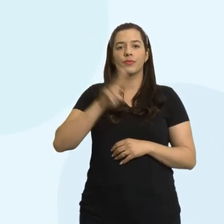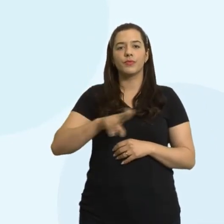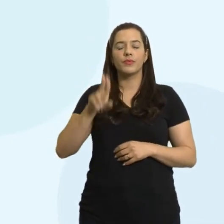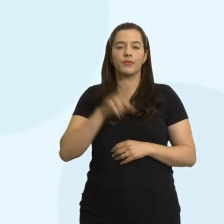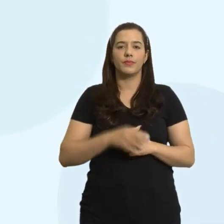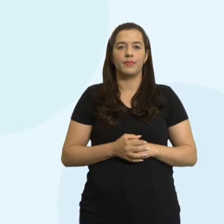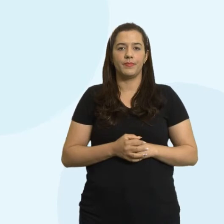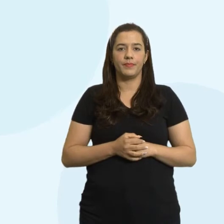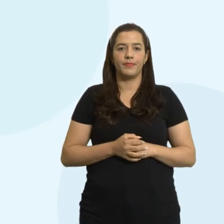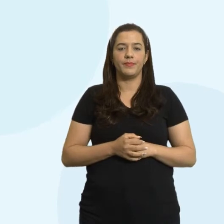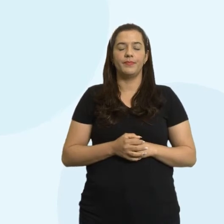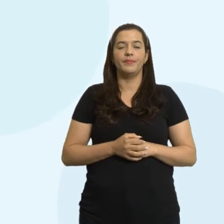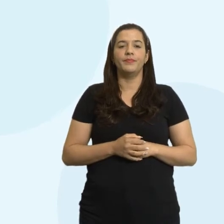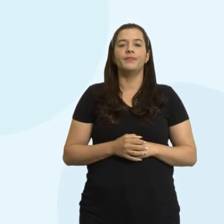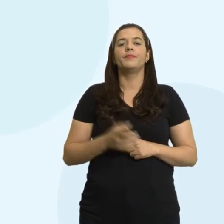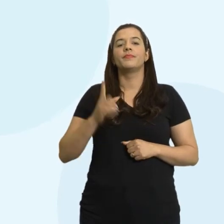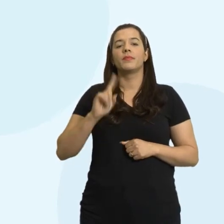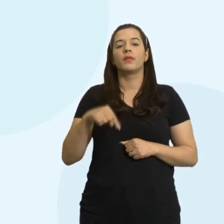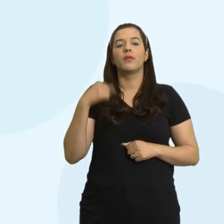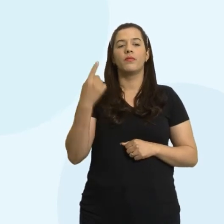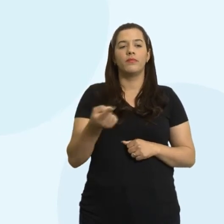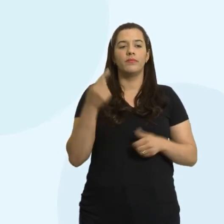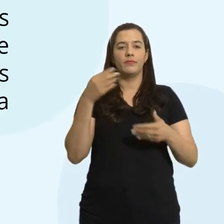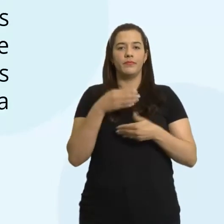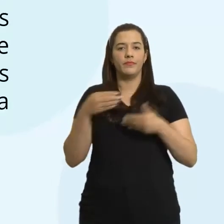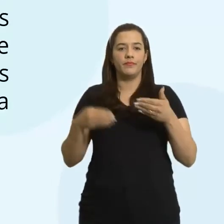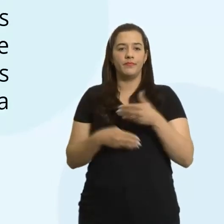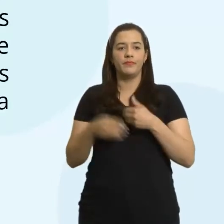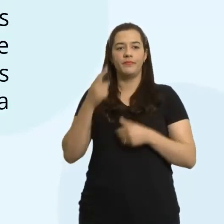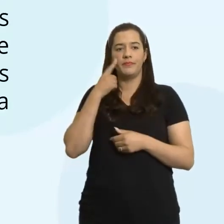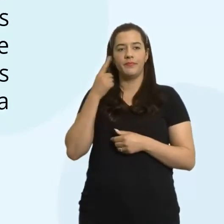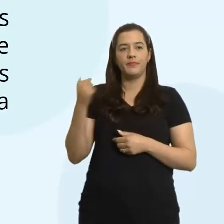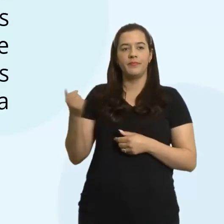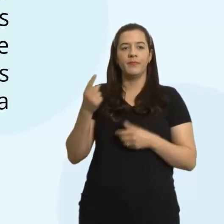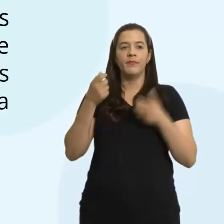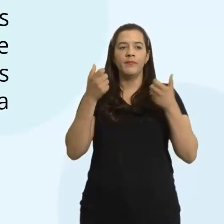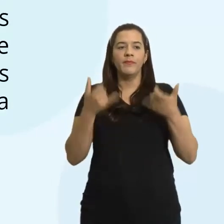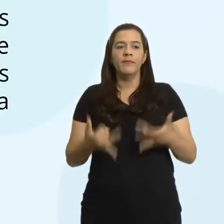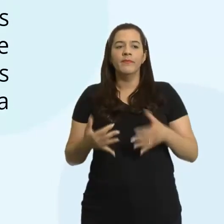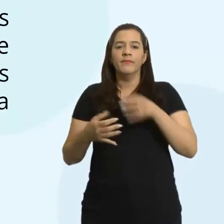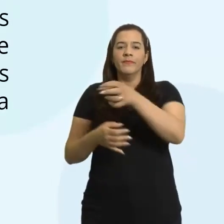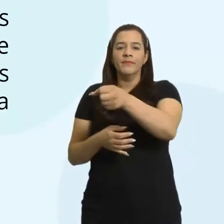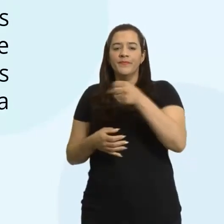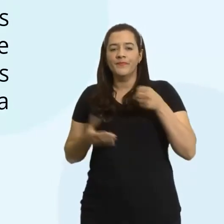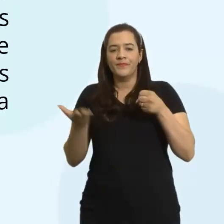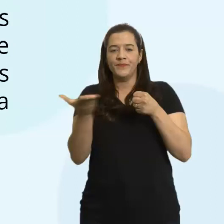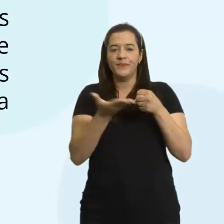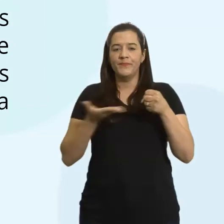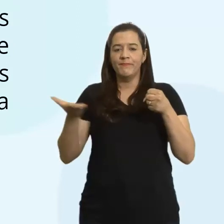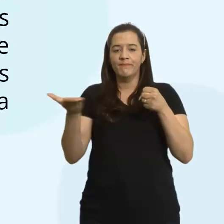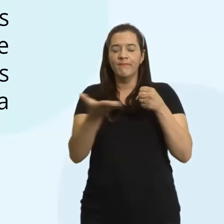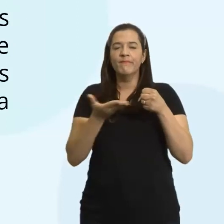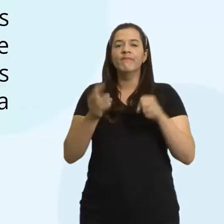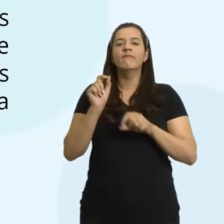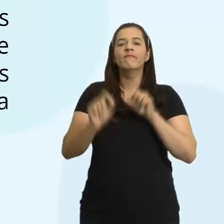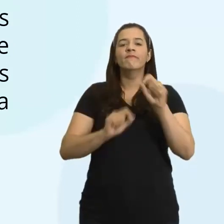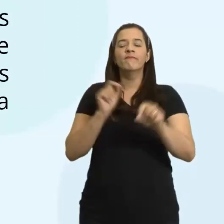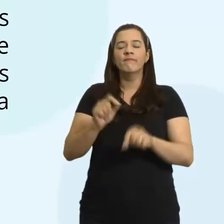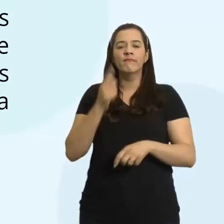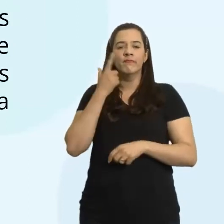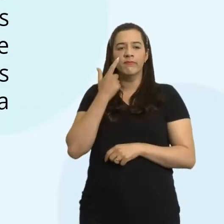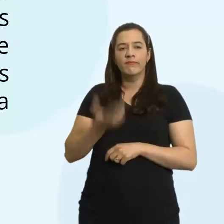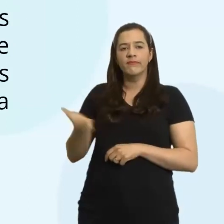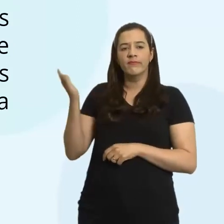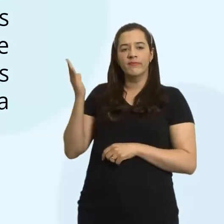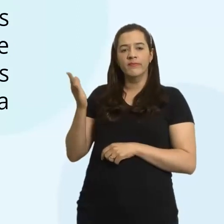radiação. E no próximo slide, nós temos a definição sobre o forno de micro-ondas. O forno de micro-ondas,